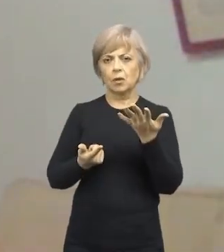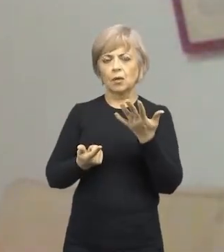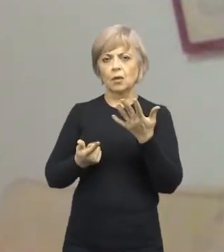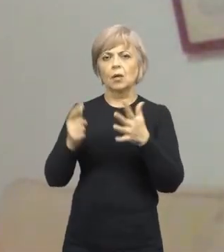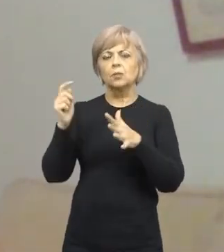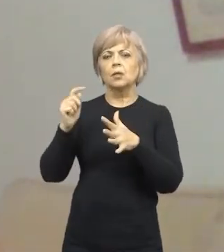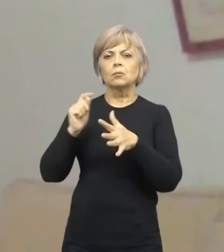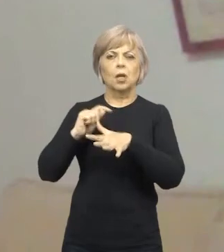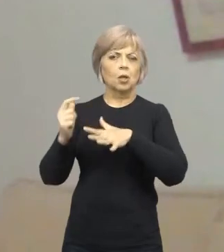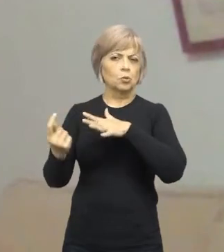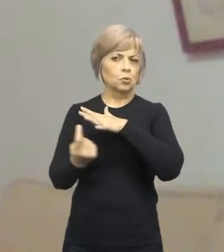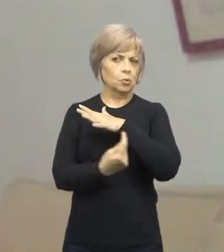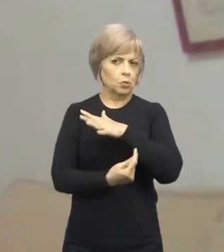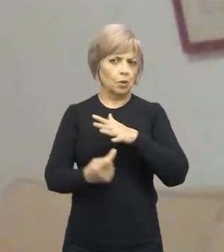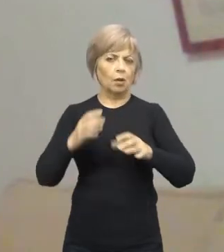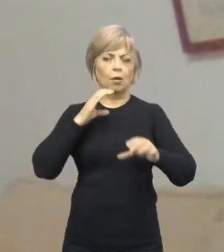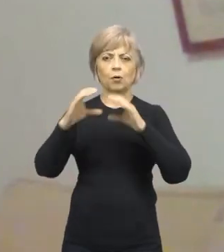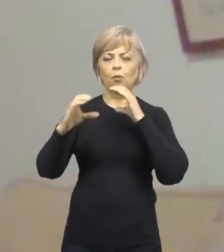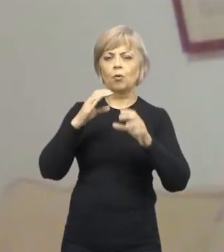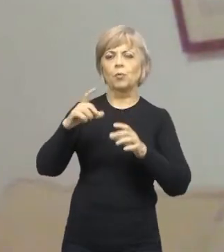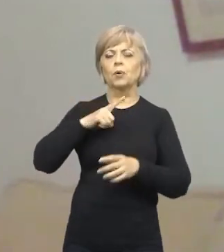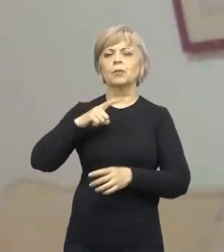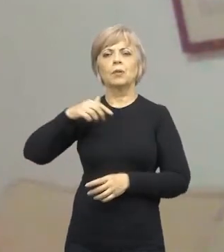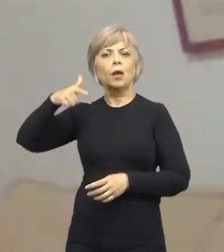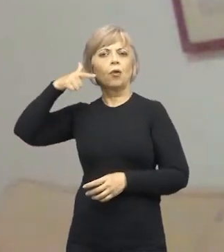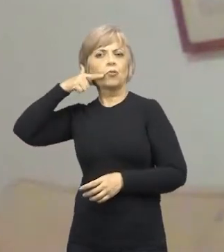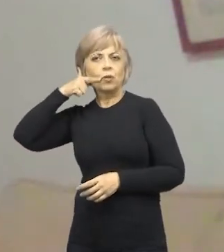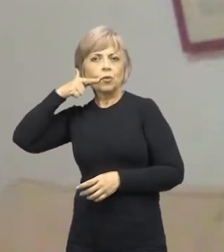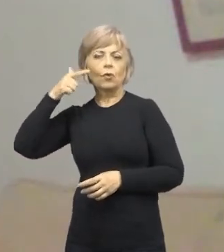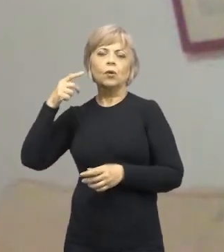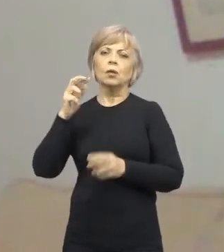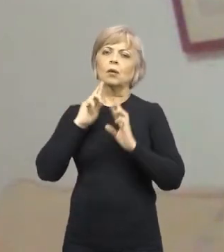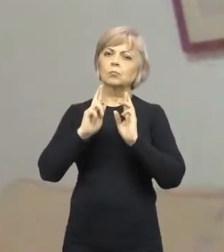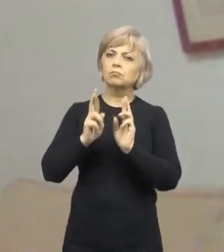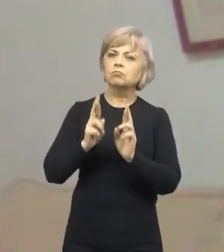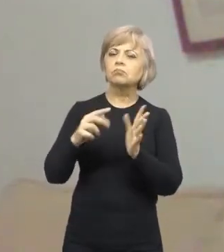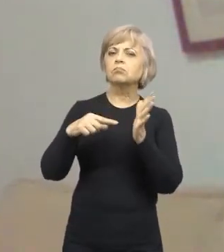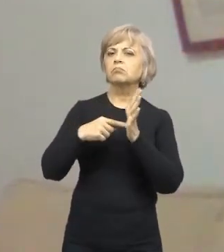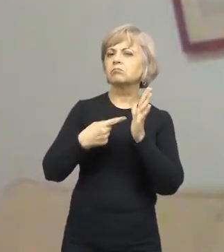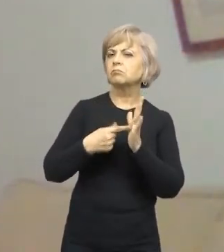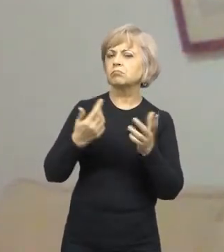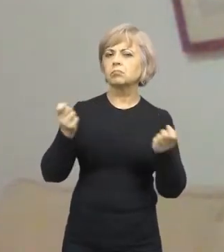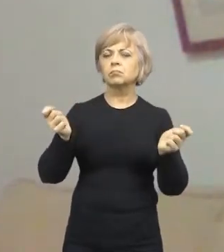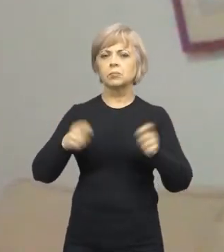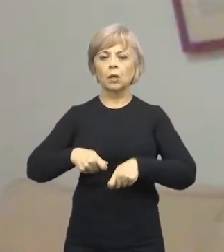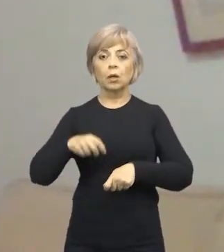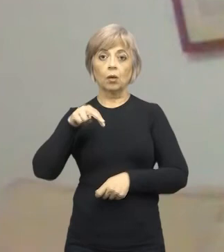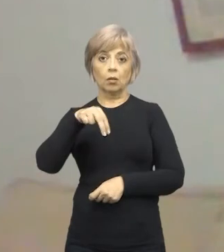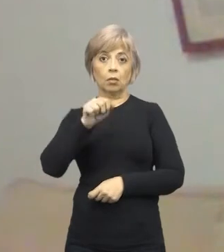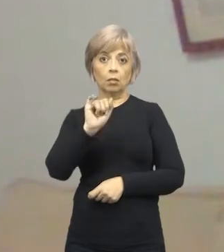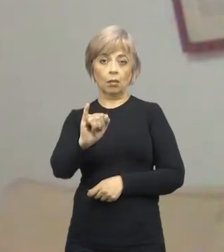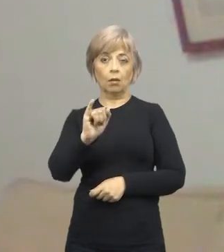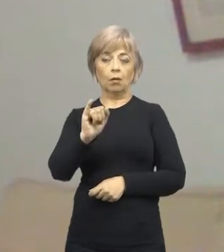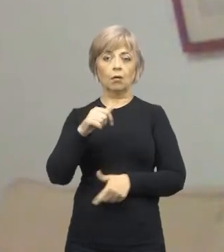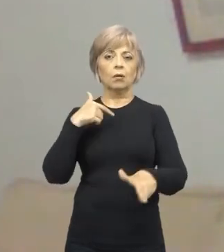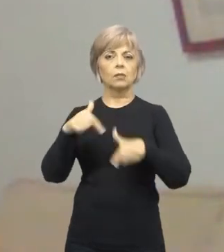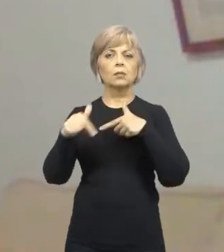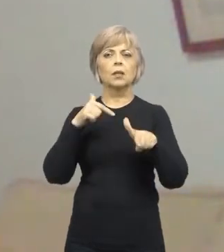de comunicação, temos a ouvidoria, e o NAI